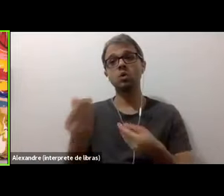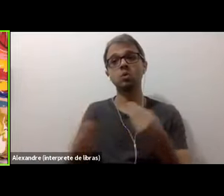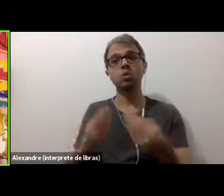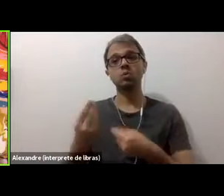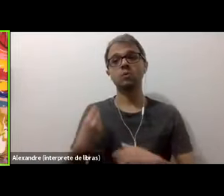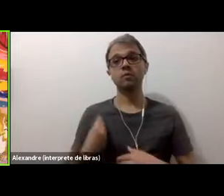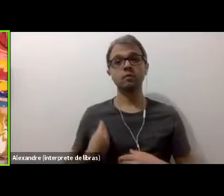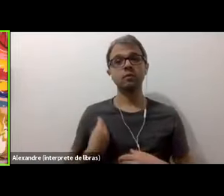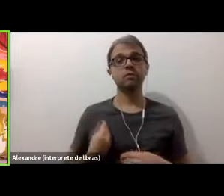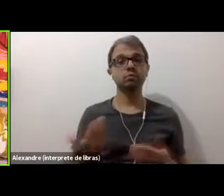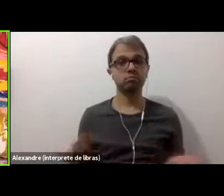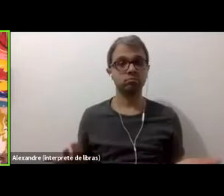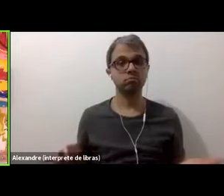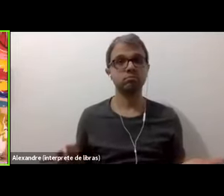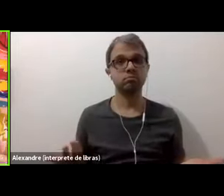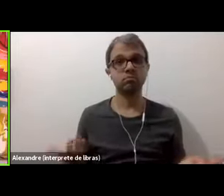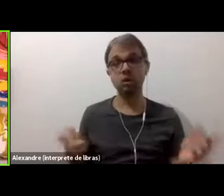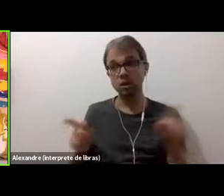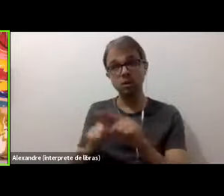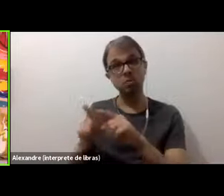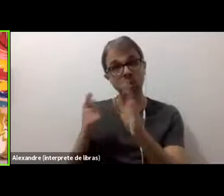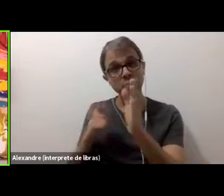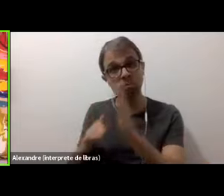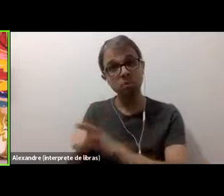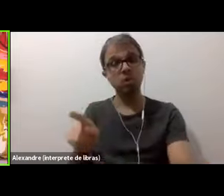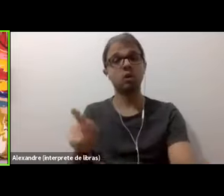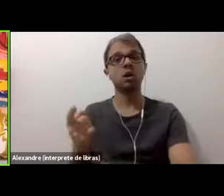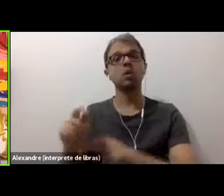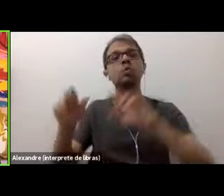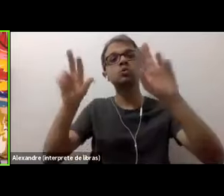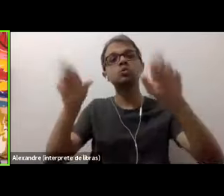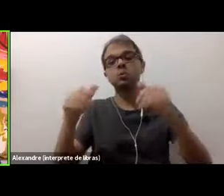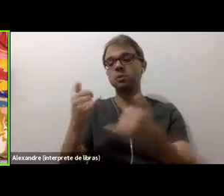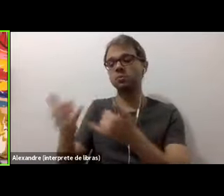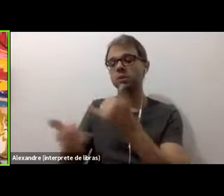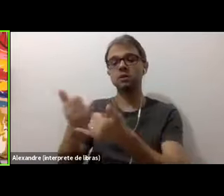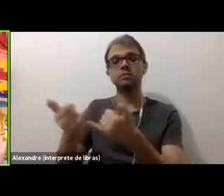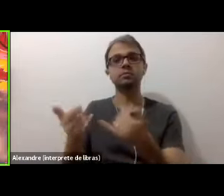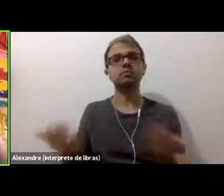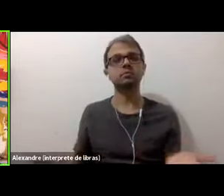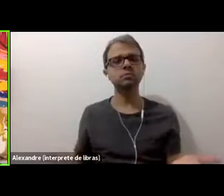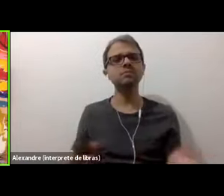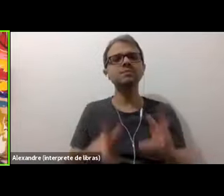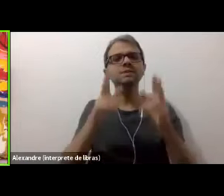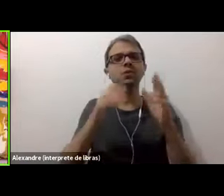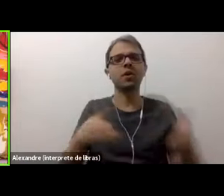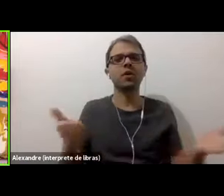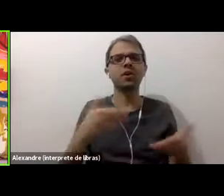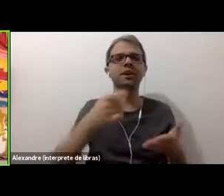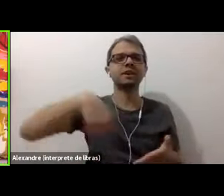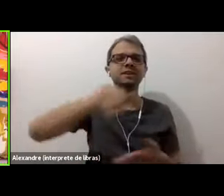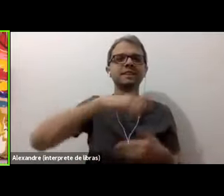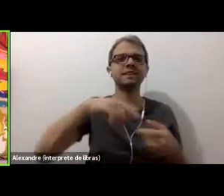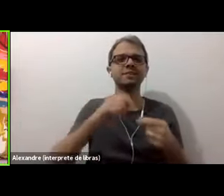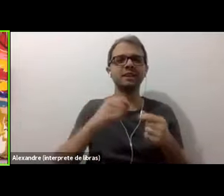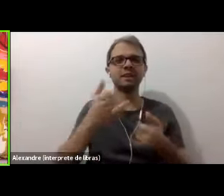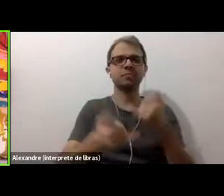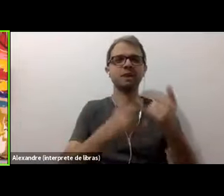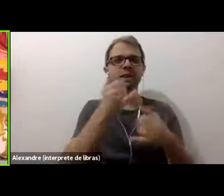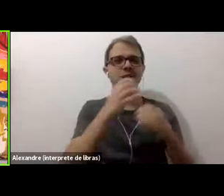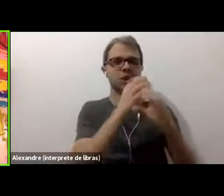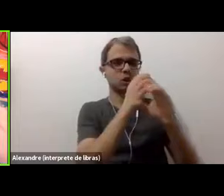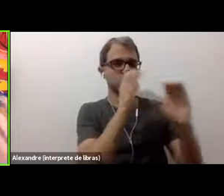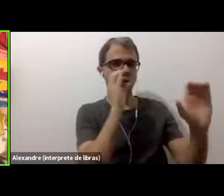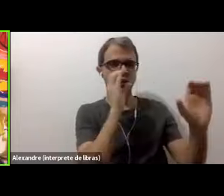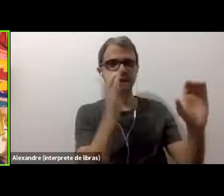Então, se vocês fossem, da mesma forma como hoje a gente brincou com a luneta, o que você enxerga, se você fosse